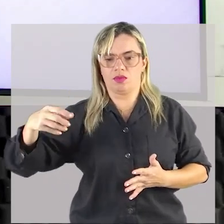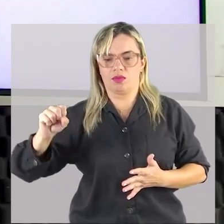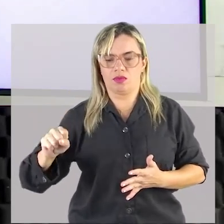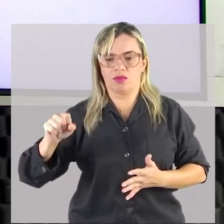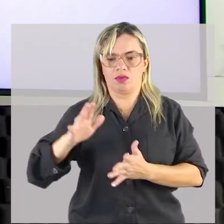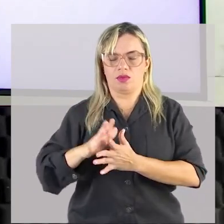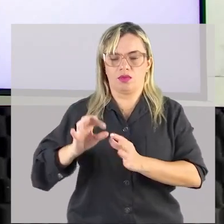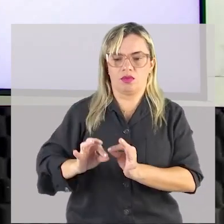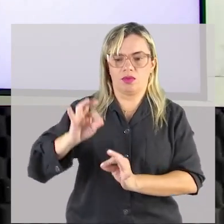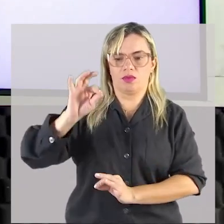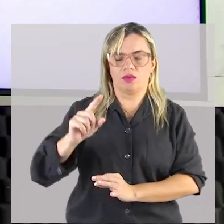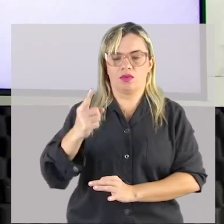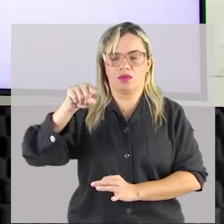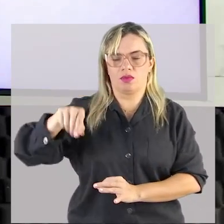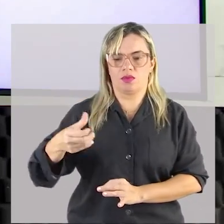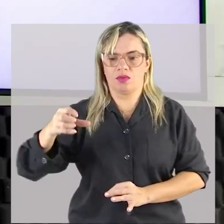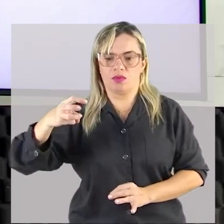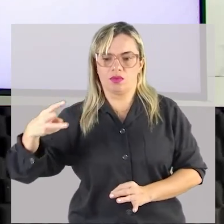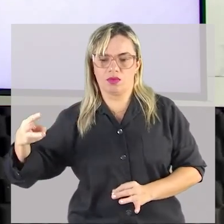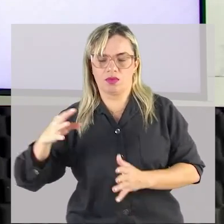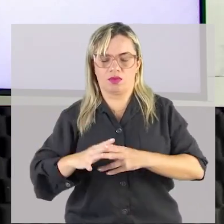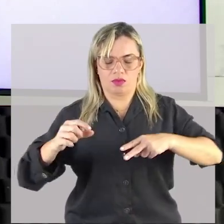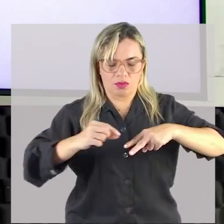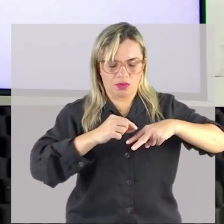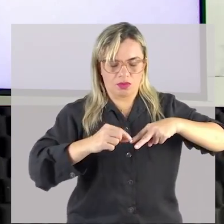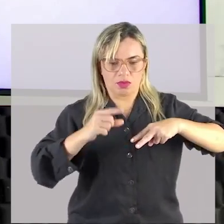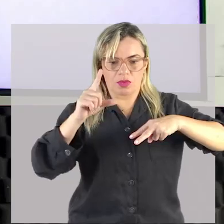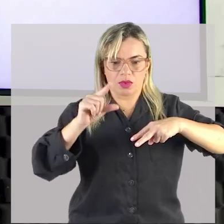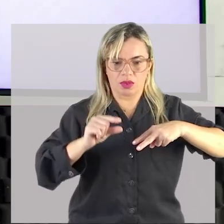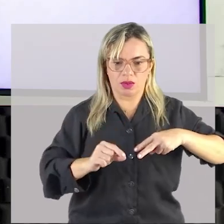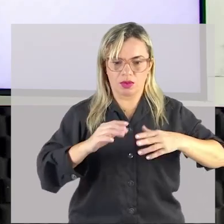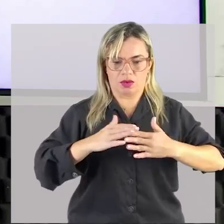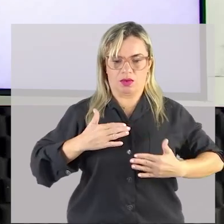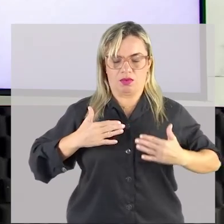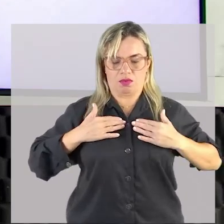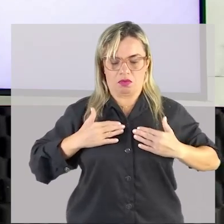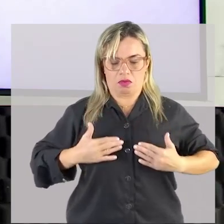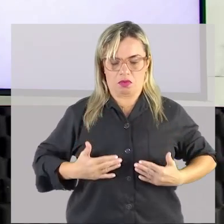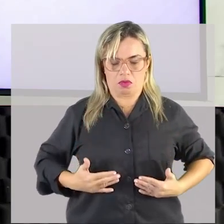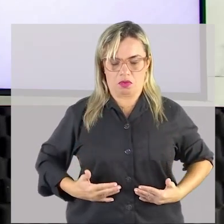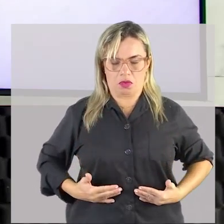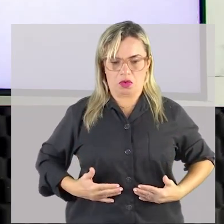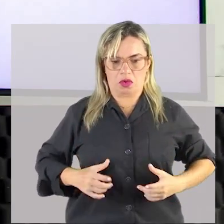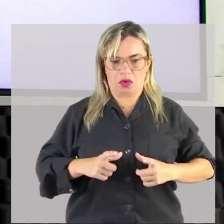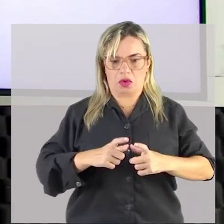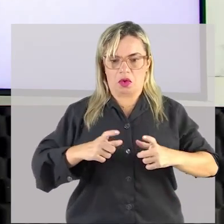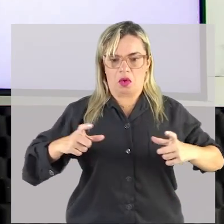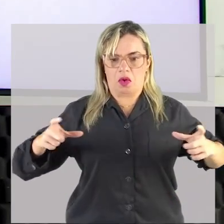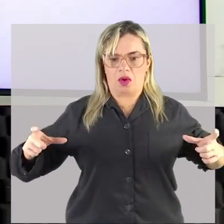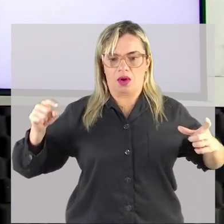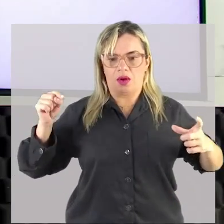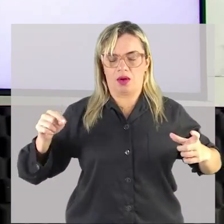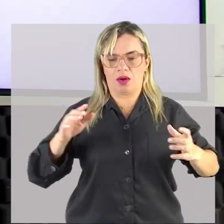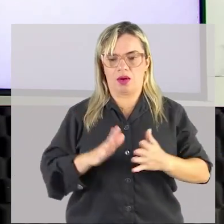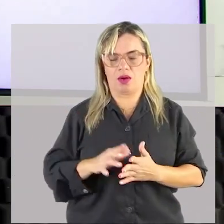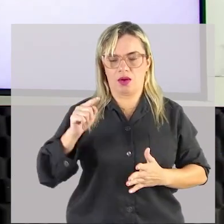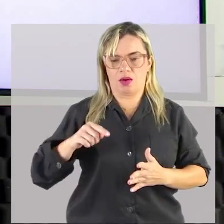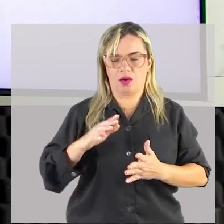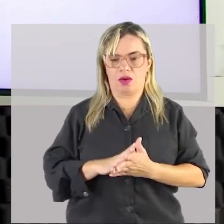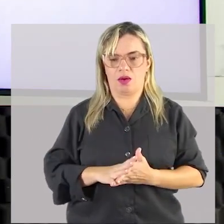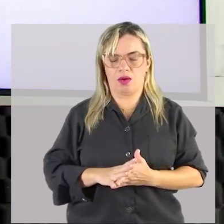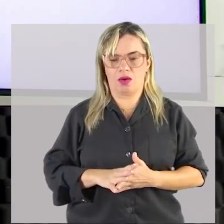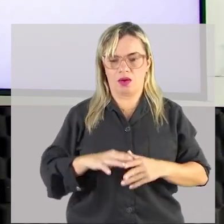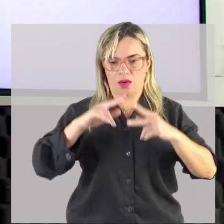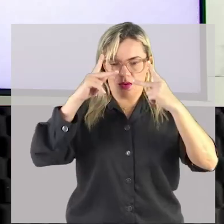mede 1,93 m, tem pernas curtas e um tronco gigante, um perfil ideal para o